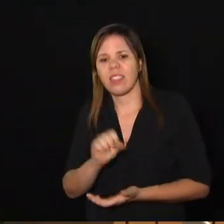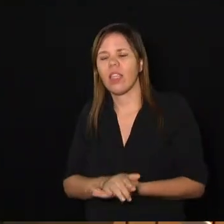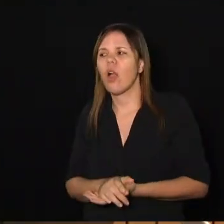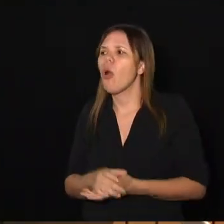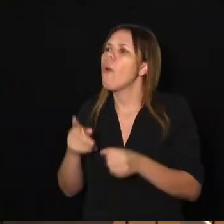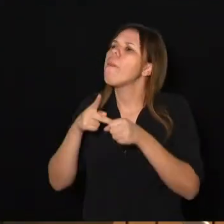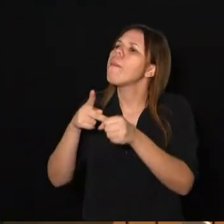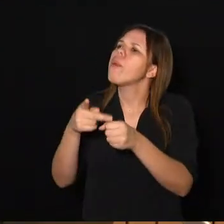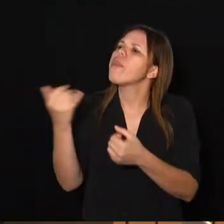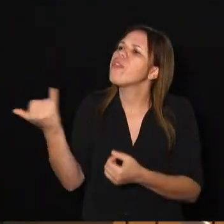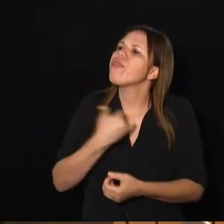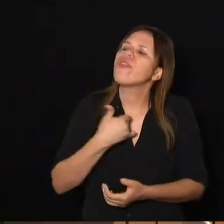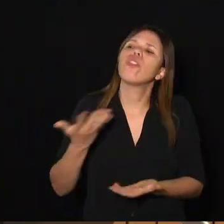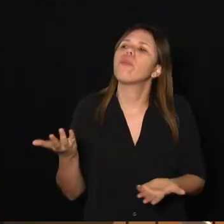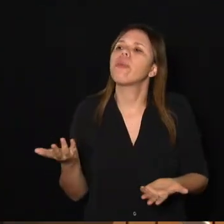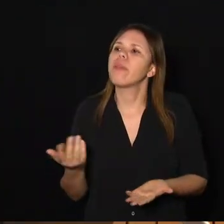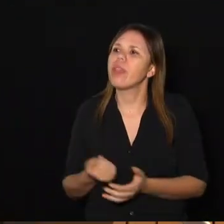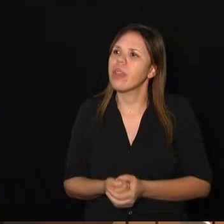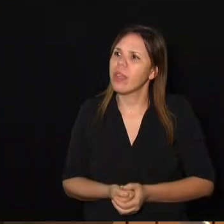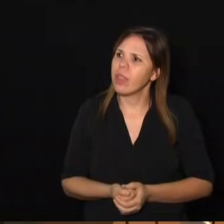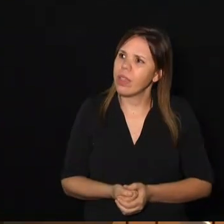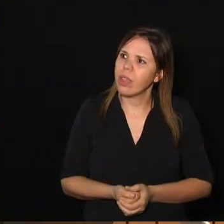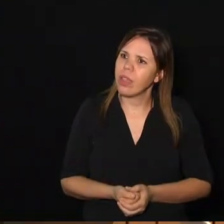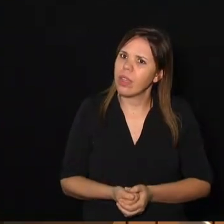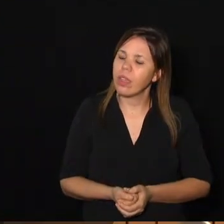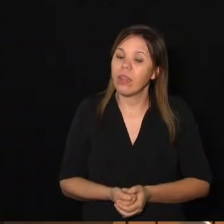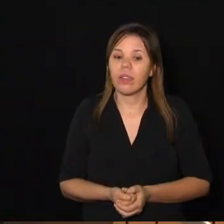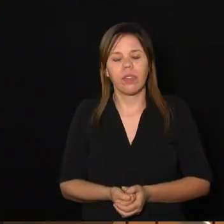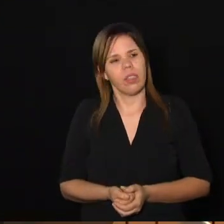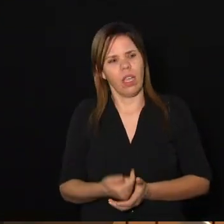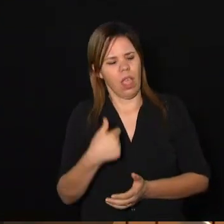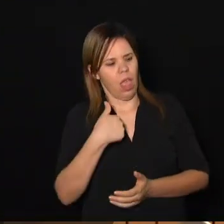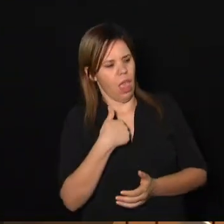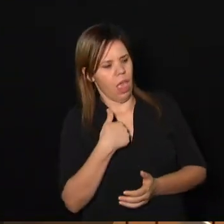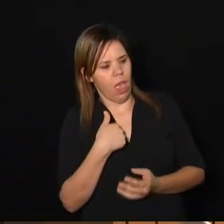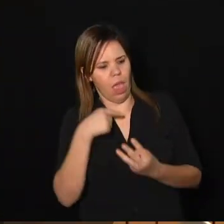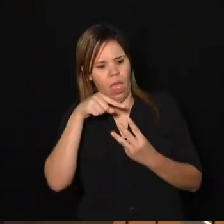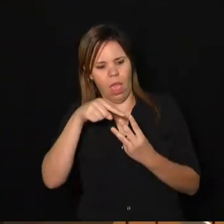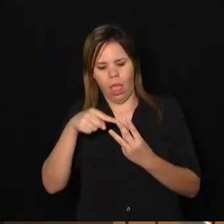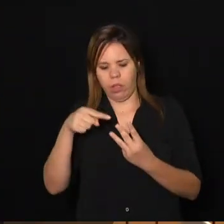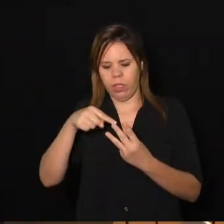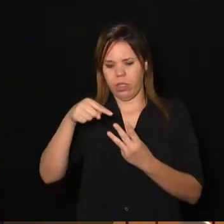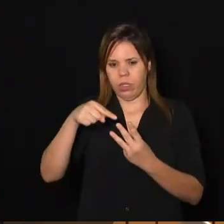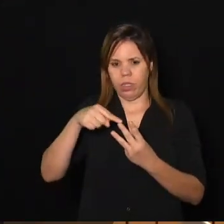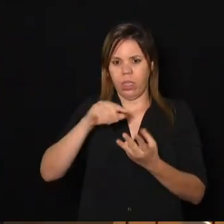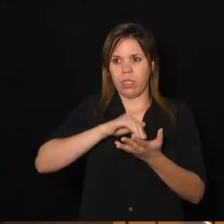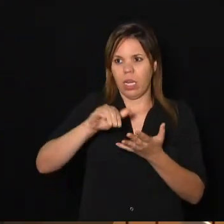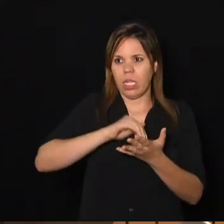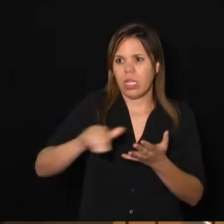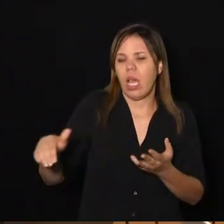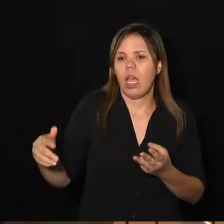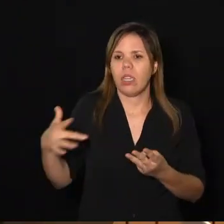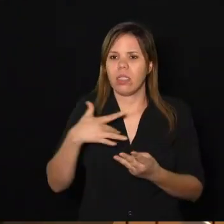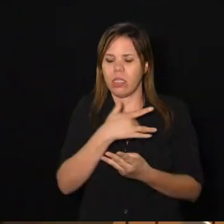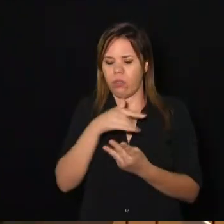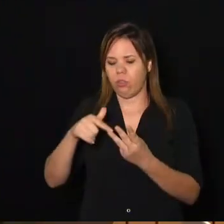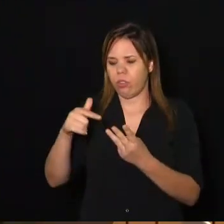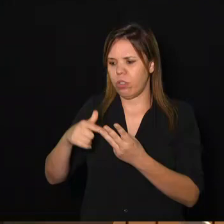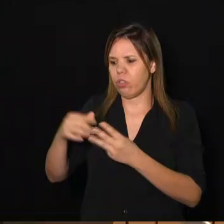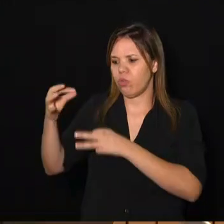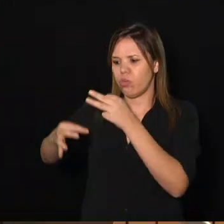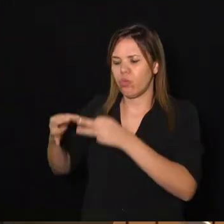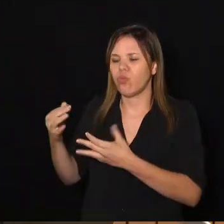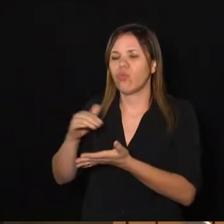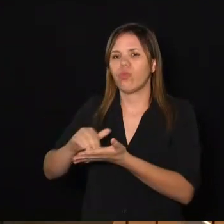para mim Ângelo Carvalhais disse para mim assim estava eu secretário de saúde secretário de assuntos jurídicos e eu não lembro mais quem